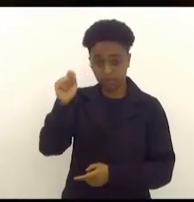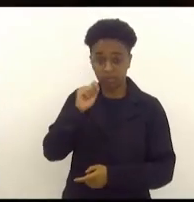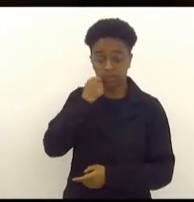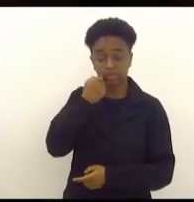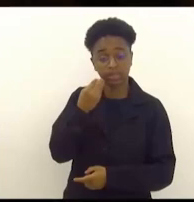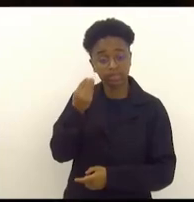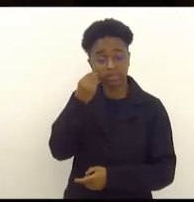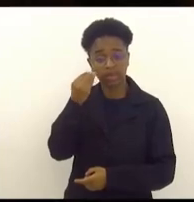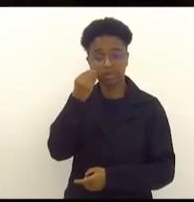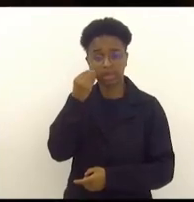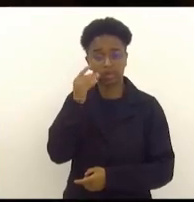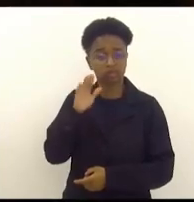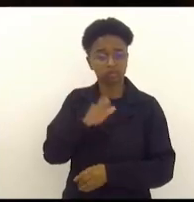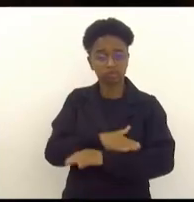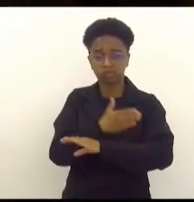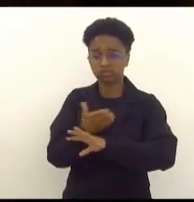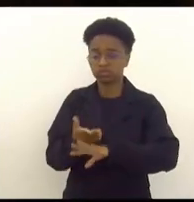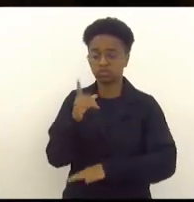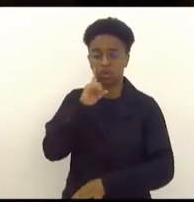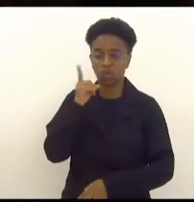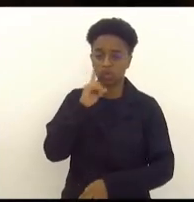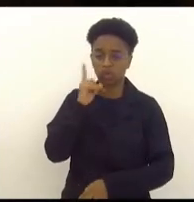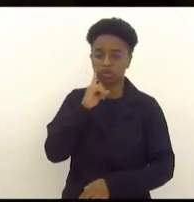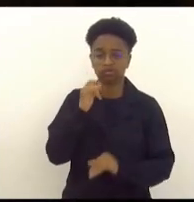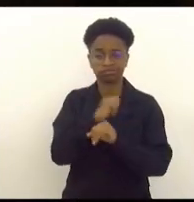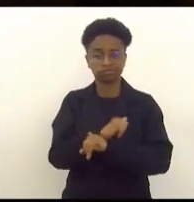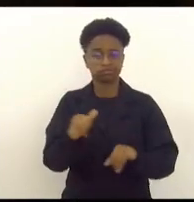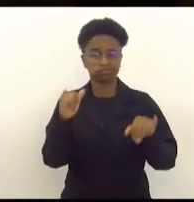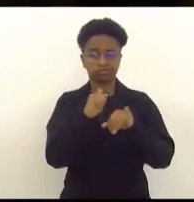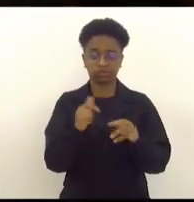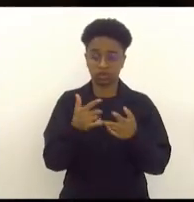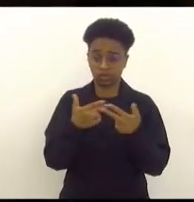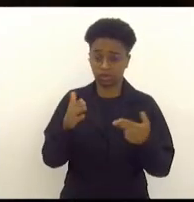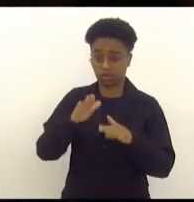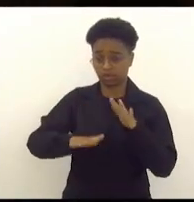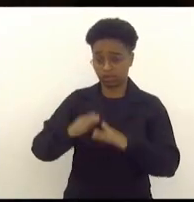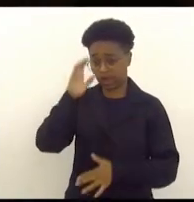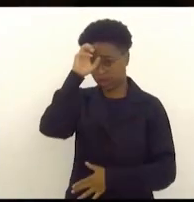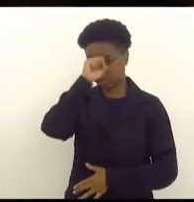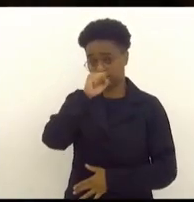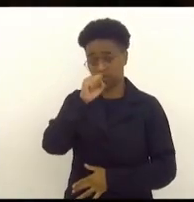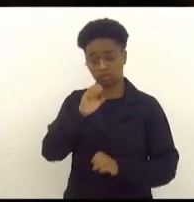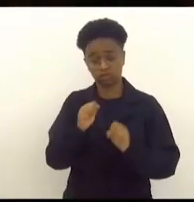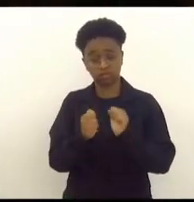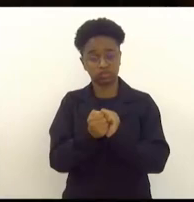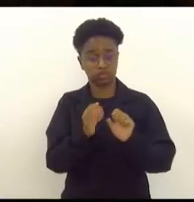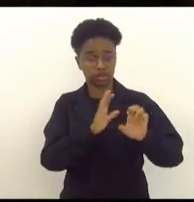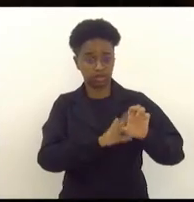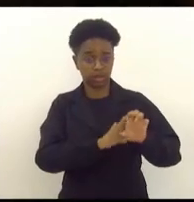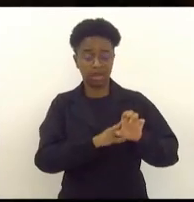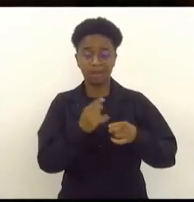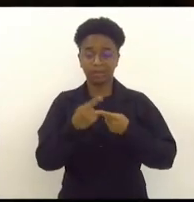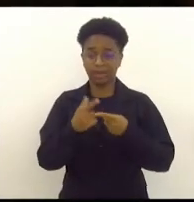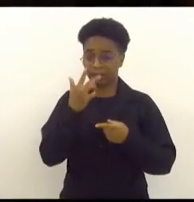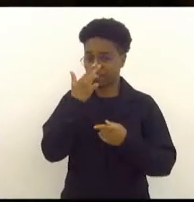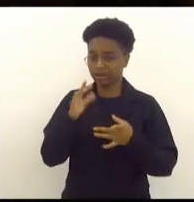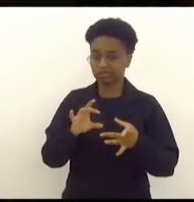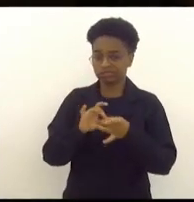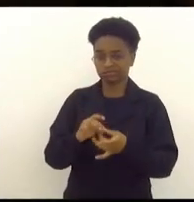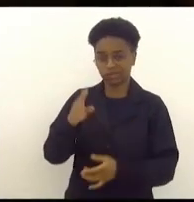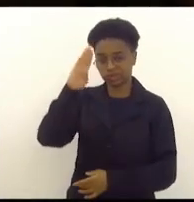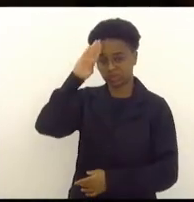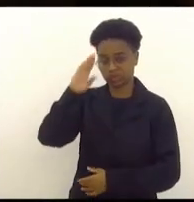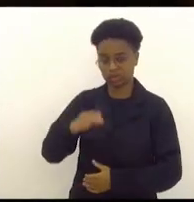tem tentado de um turmente promover uma narrativa que ele deve ter aprendido com a esquerda de quem ele é soldado